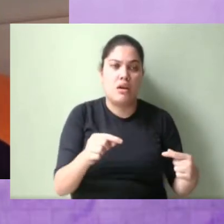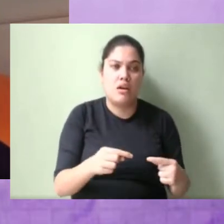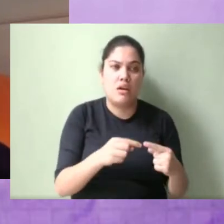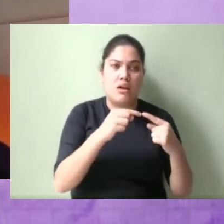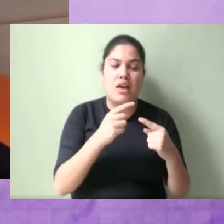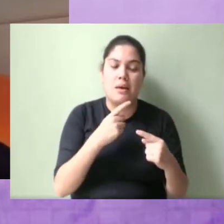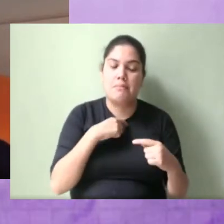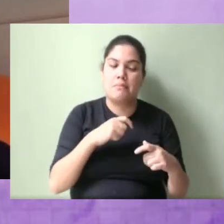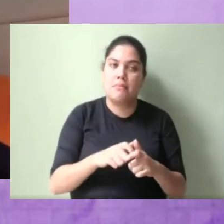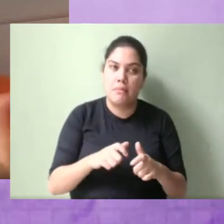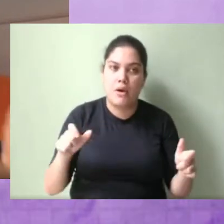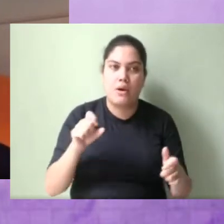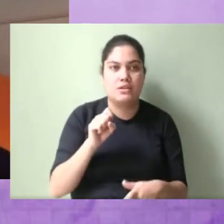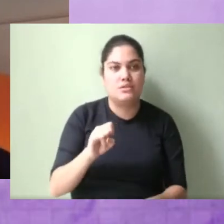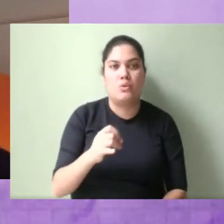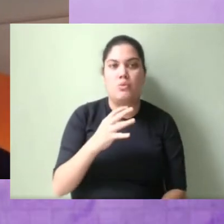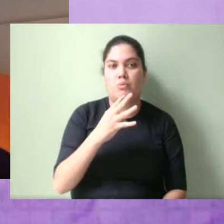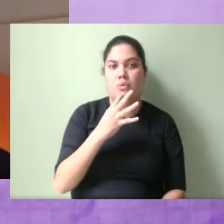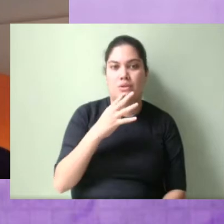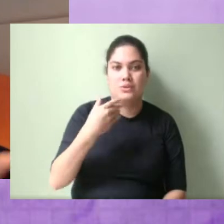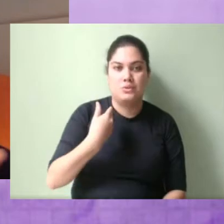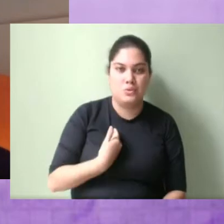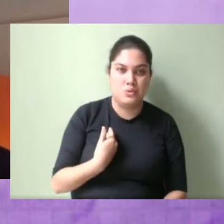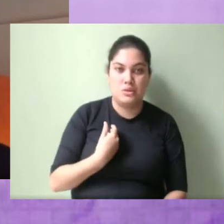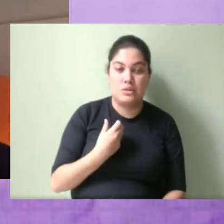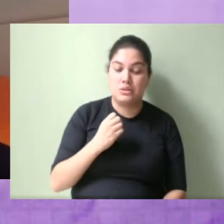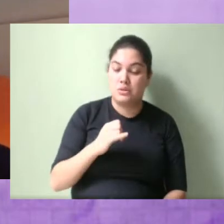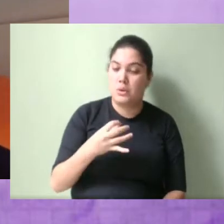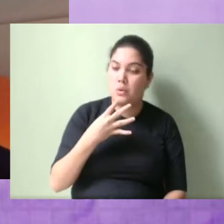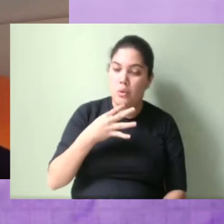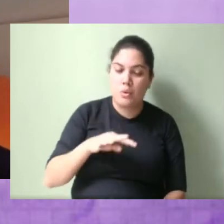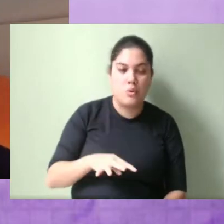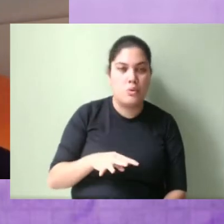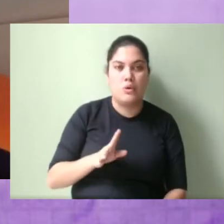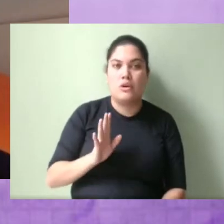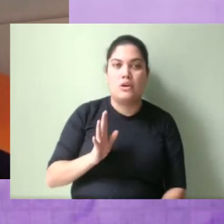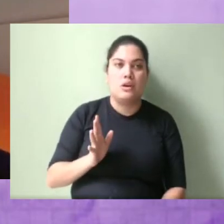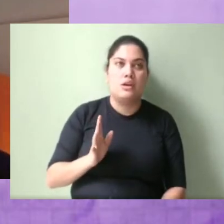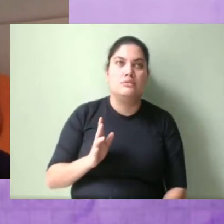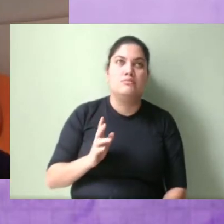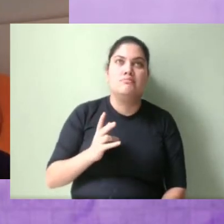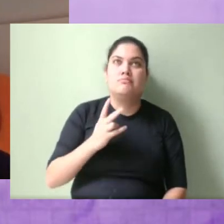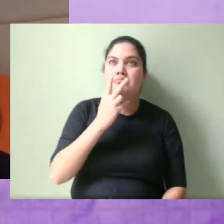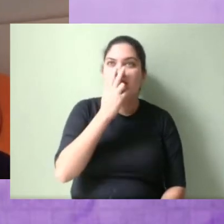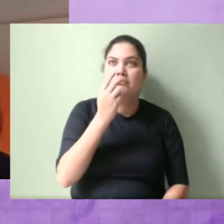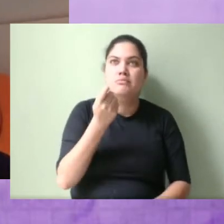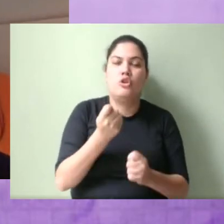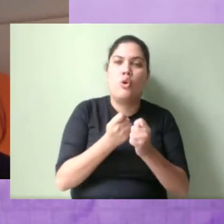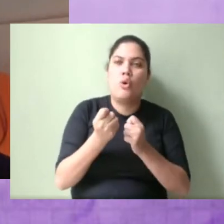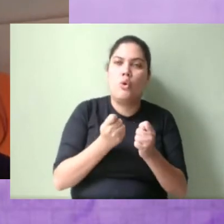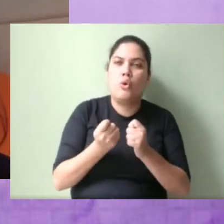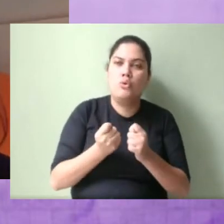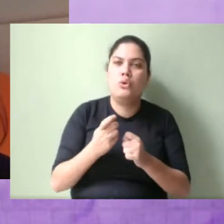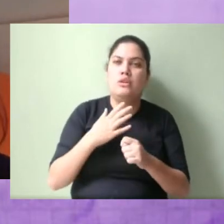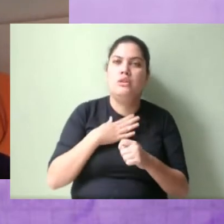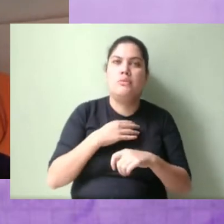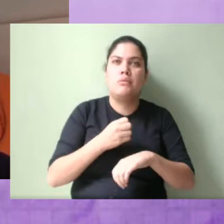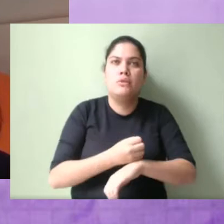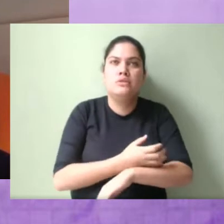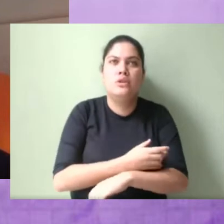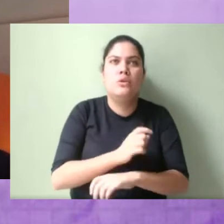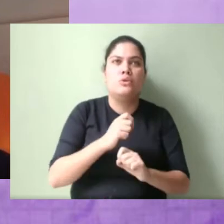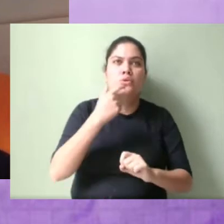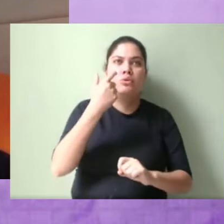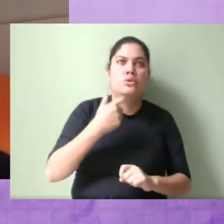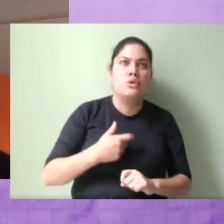aluno nos agredir ou um professor nos agredir, a minha chance de dar uma resposta adequada é muito maior se eu me conheço.